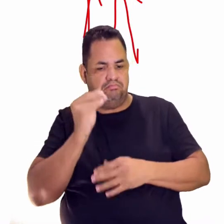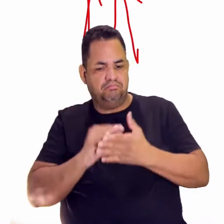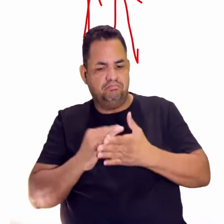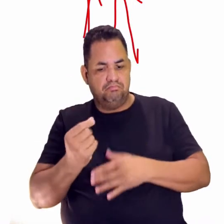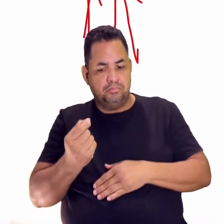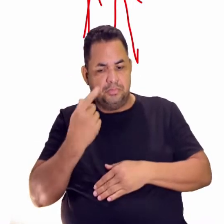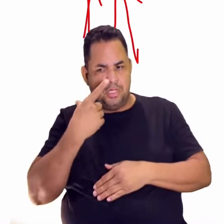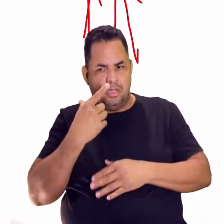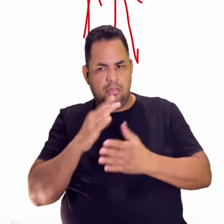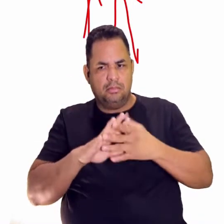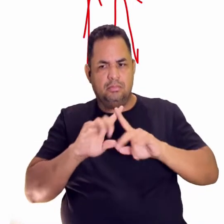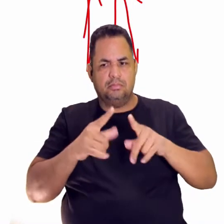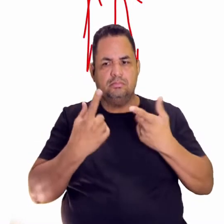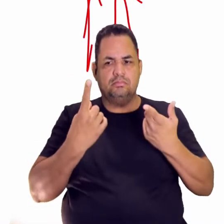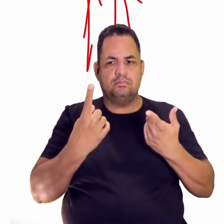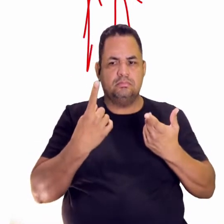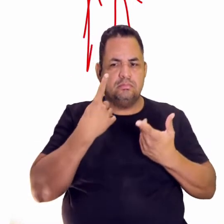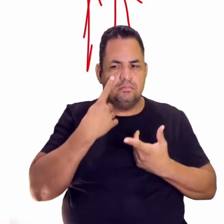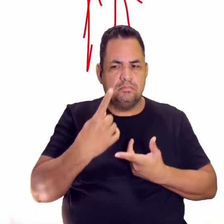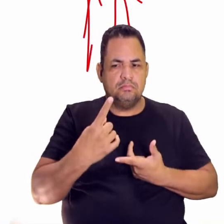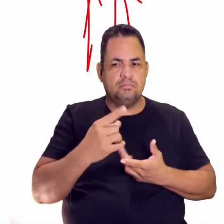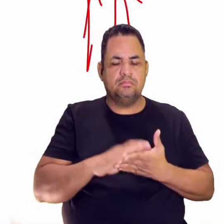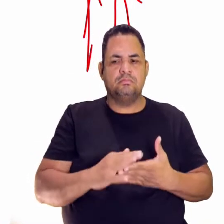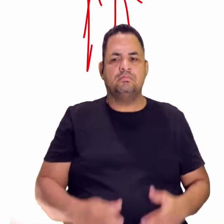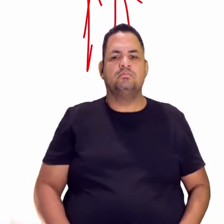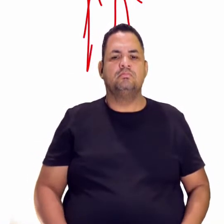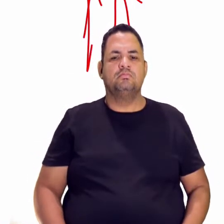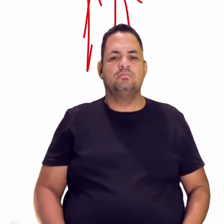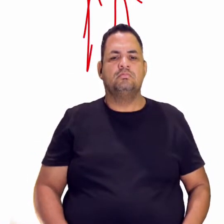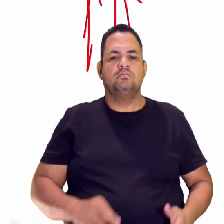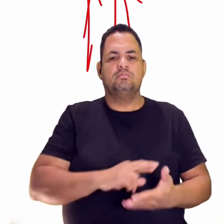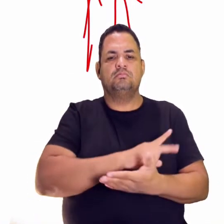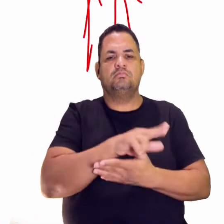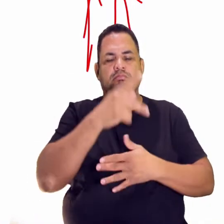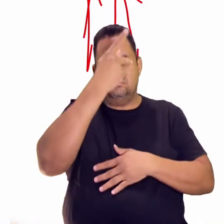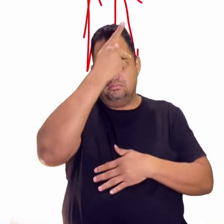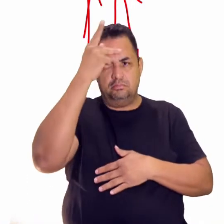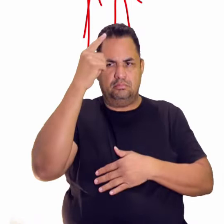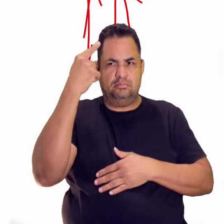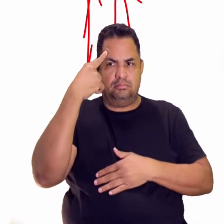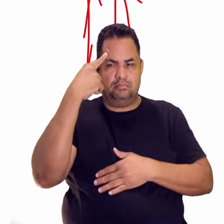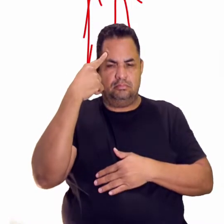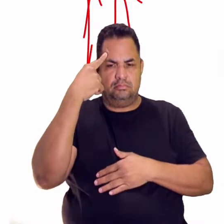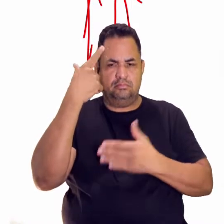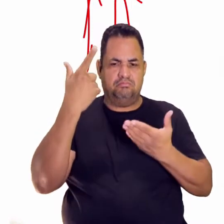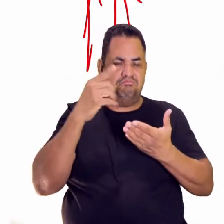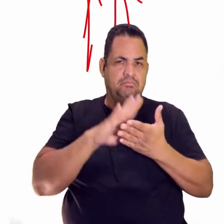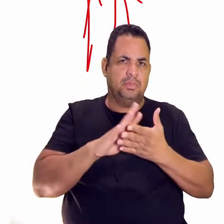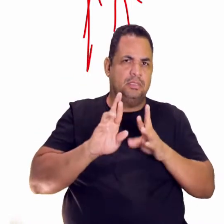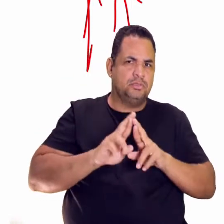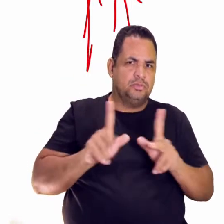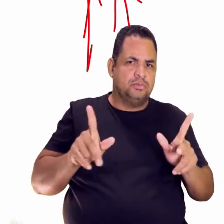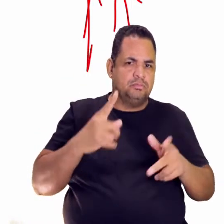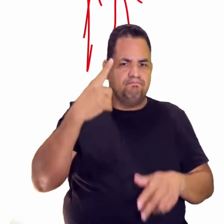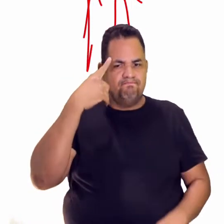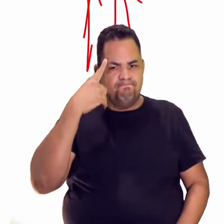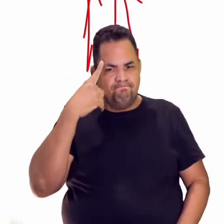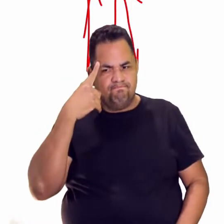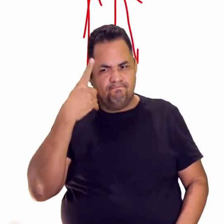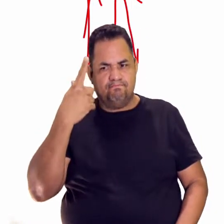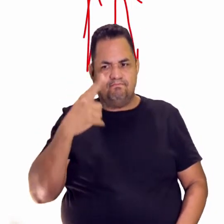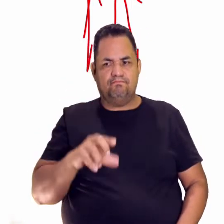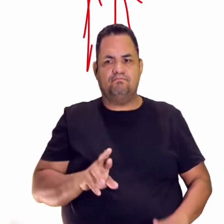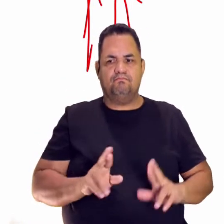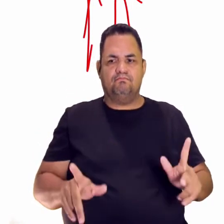nós, mas a gente pode ver também que várias pessoas vão pensar de uma outra maneira, vão raciocinar de uma